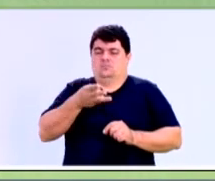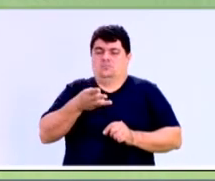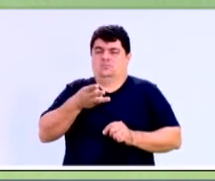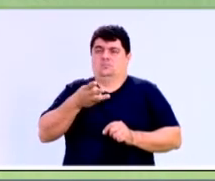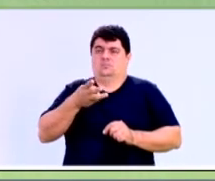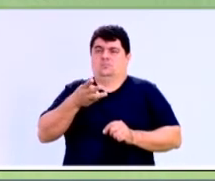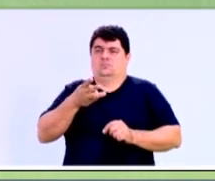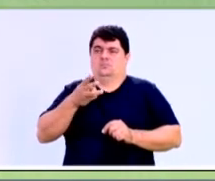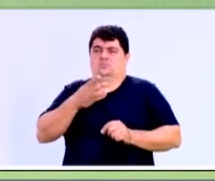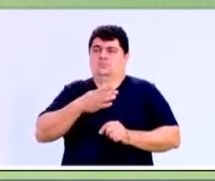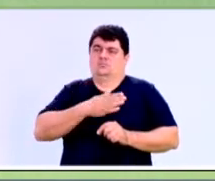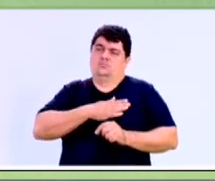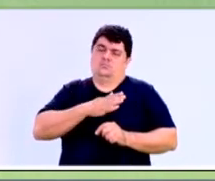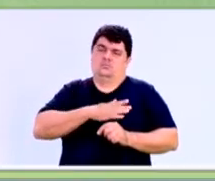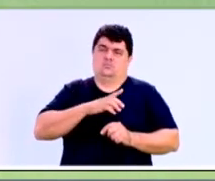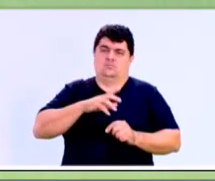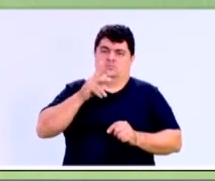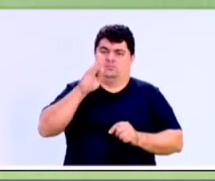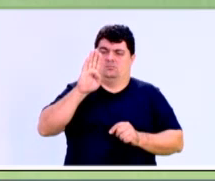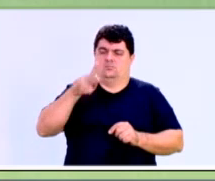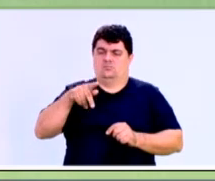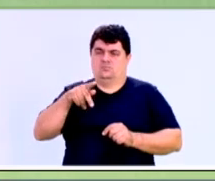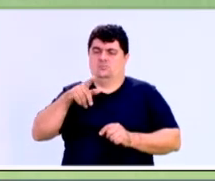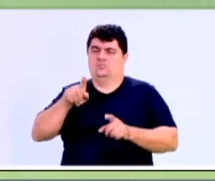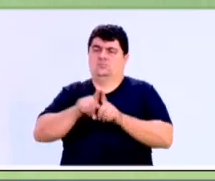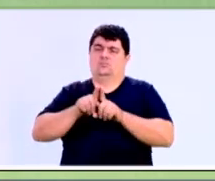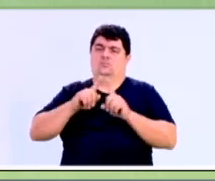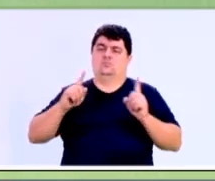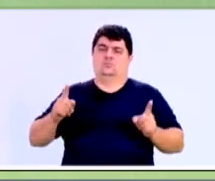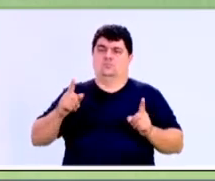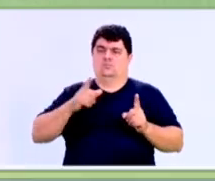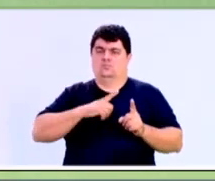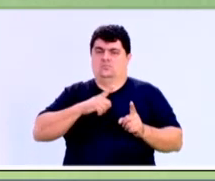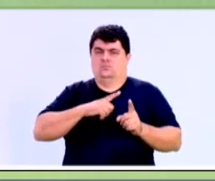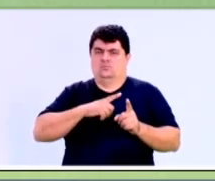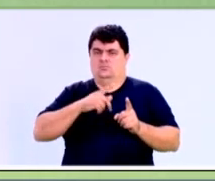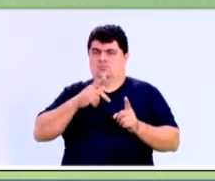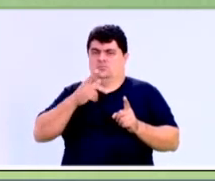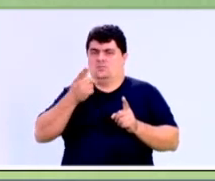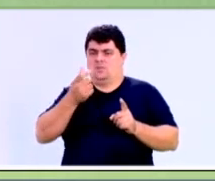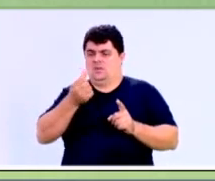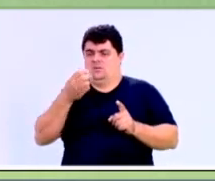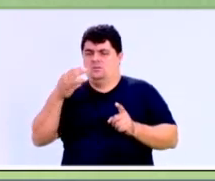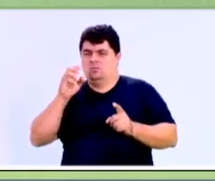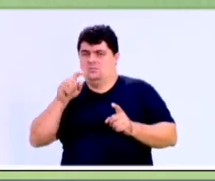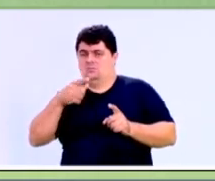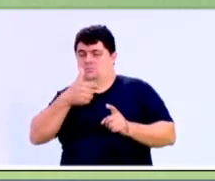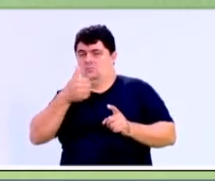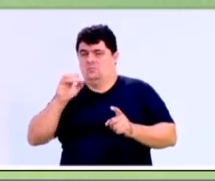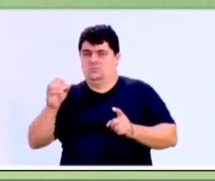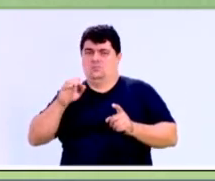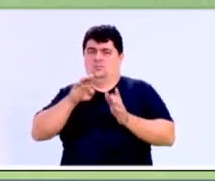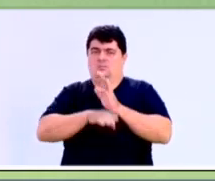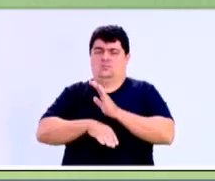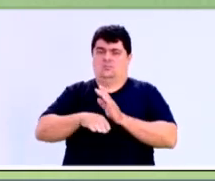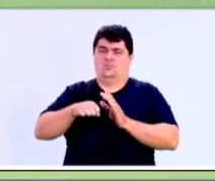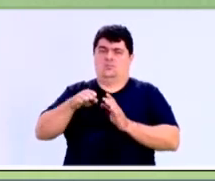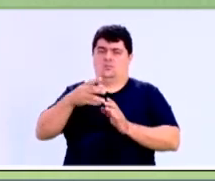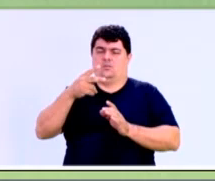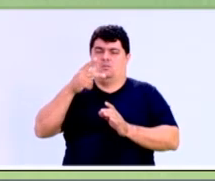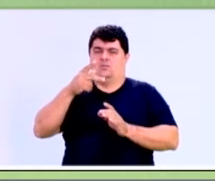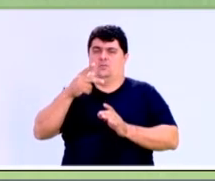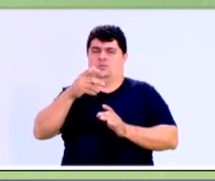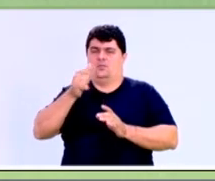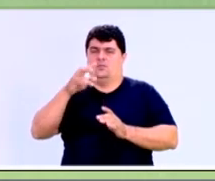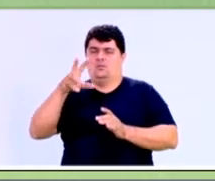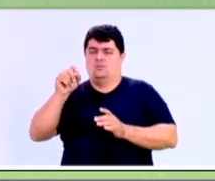não circulante, que está lá no meu balanço patrimonial, mais o meu patrimônio líquido, que é 63.100, menos o meu ativo não